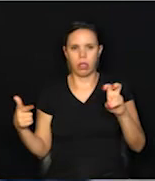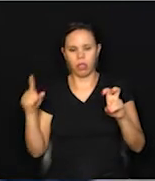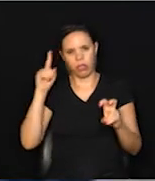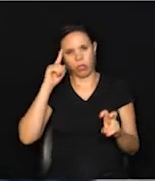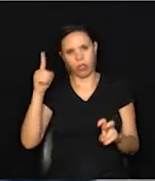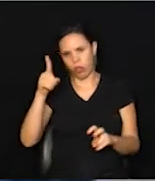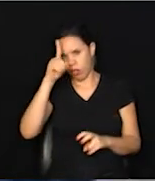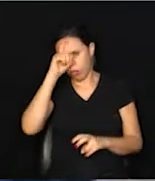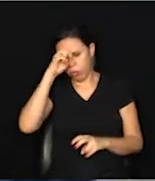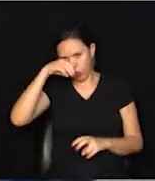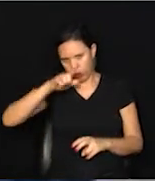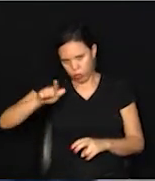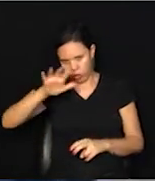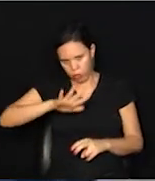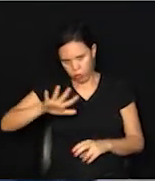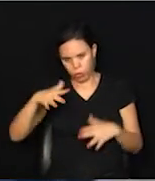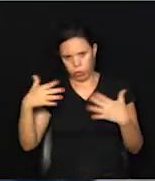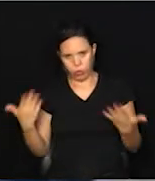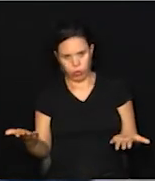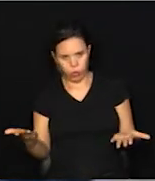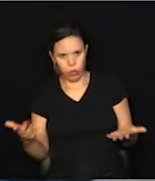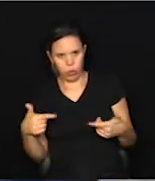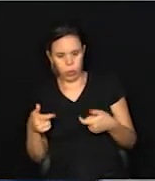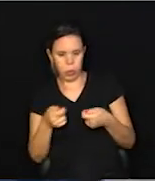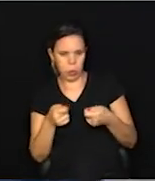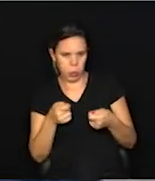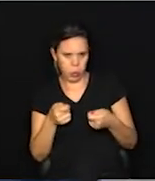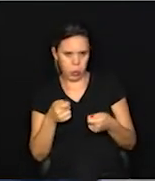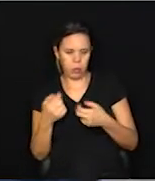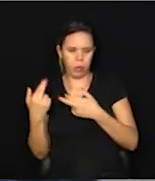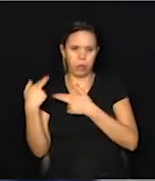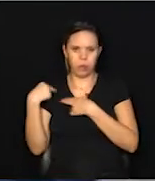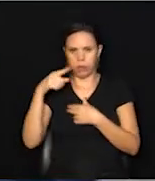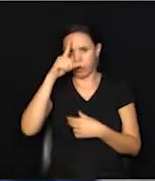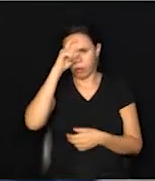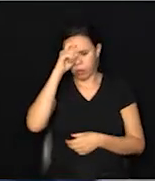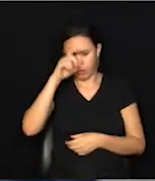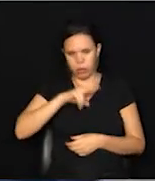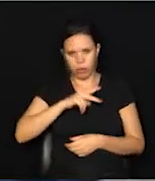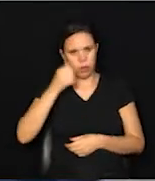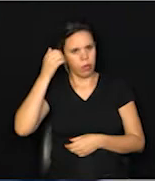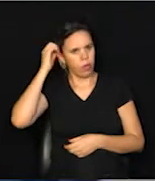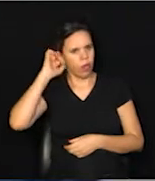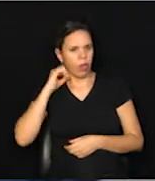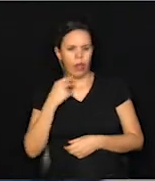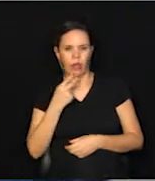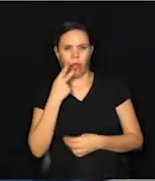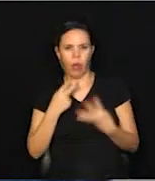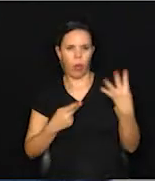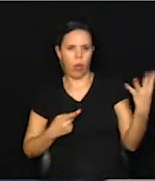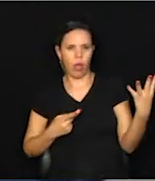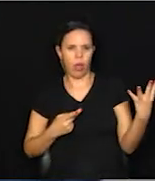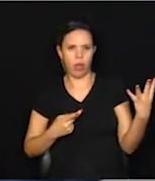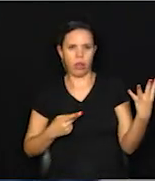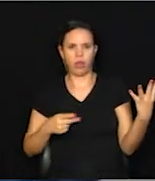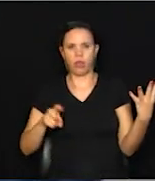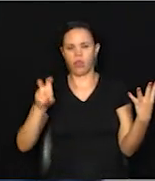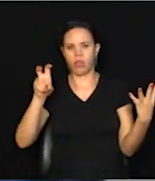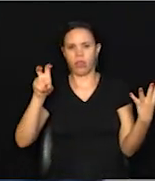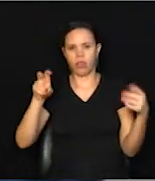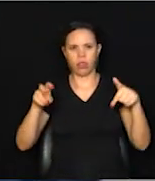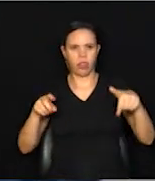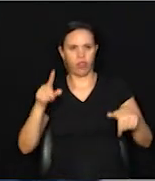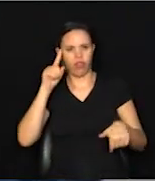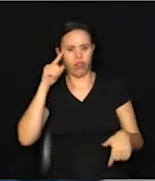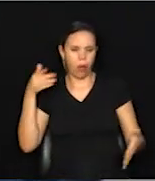Mário Gatti, sobre a qual a gente tem o controle, e os hospitais privados já falavam em 4, 5, 7 dias no